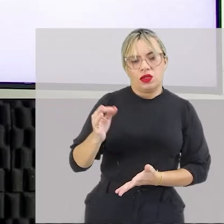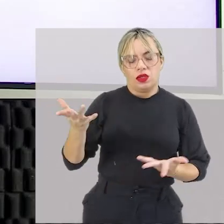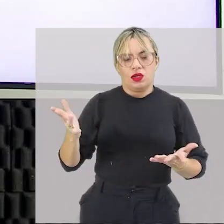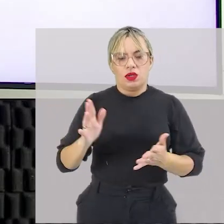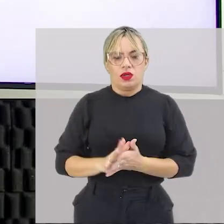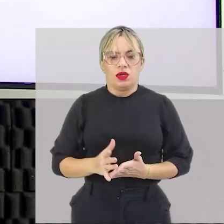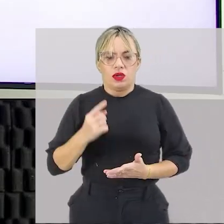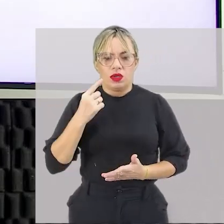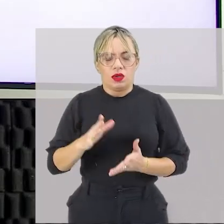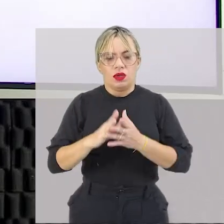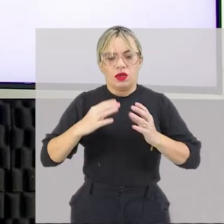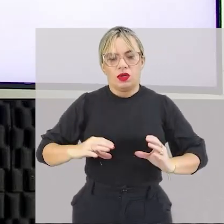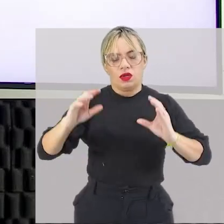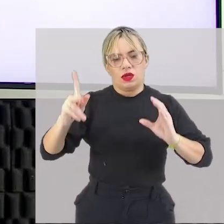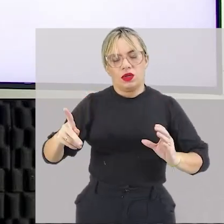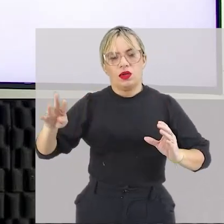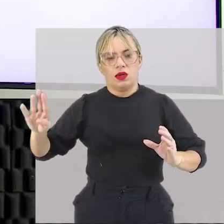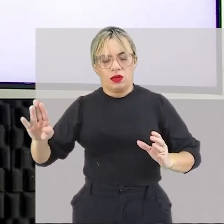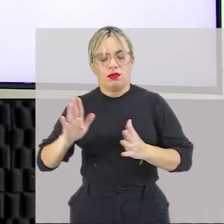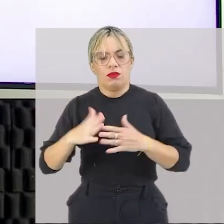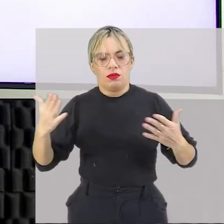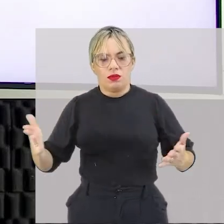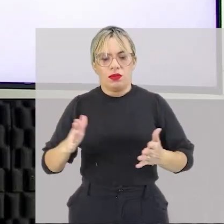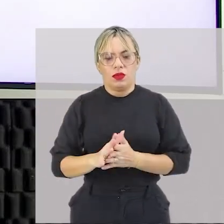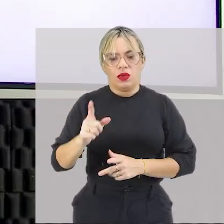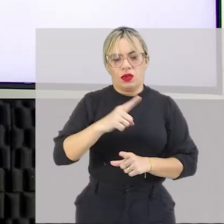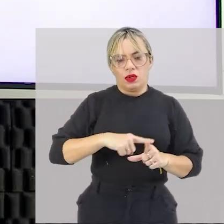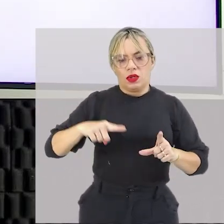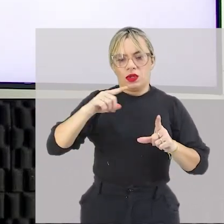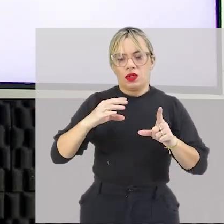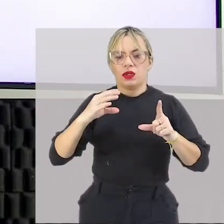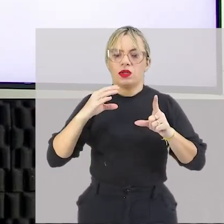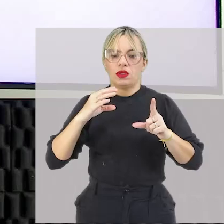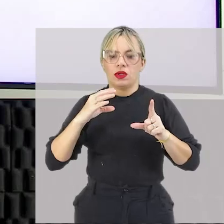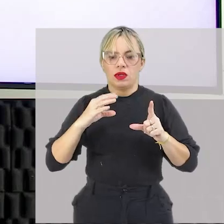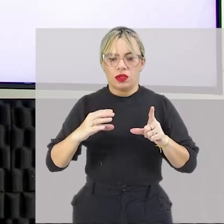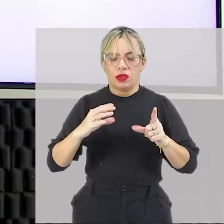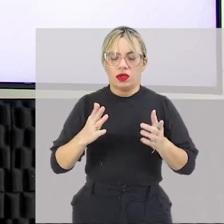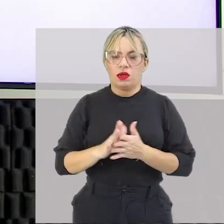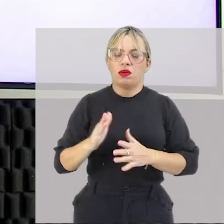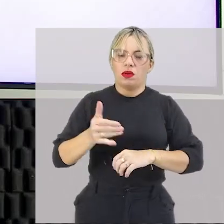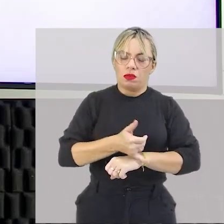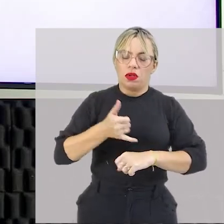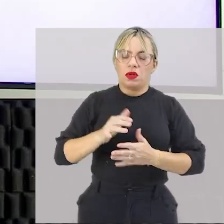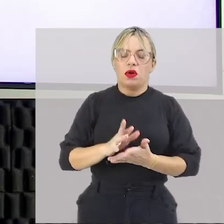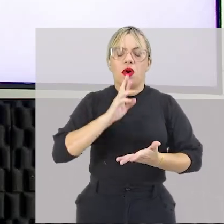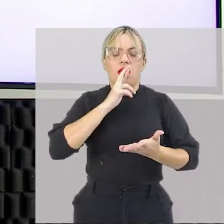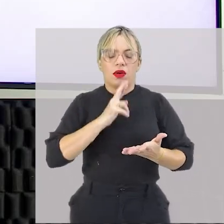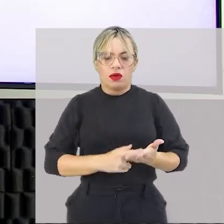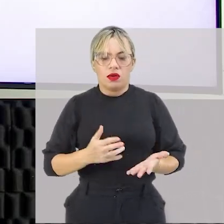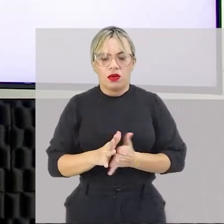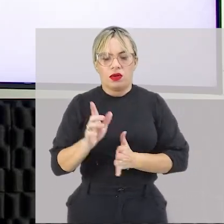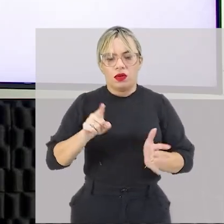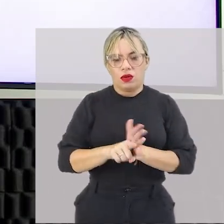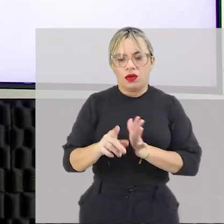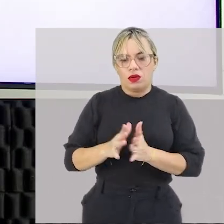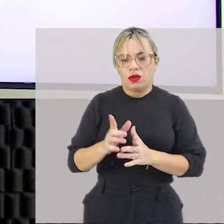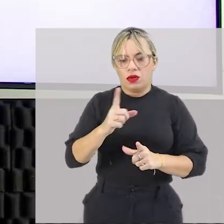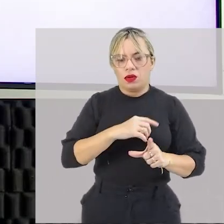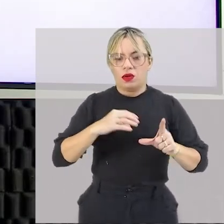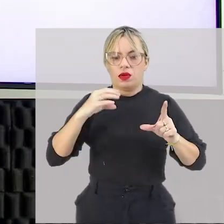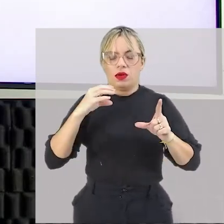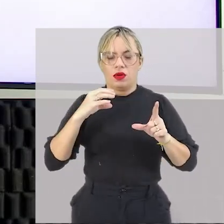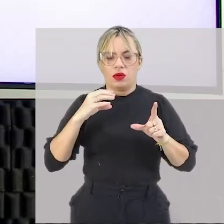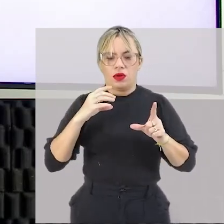e de combate ao racismo também. Então, a letra C, por enquanto, é a que melhor responde ao que foi perguntado. Letra D, da